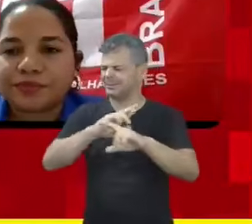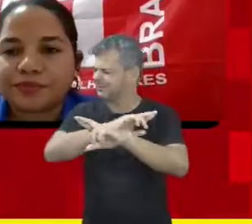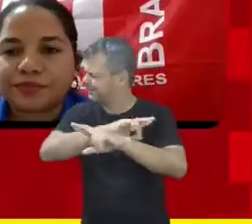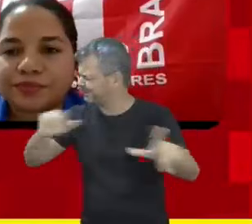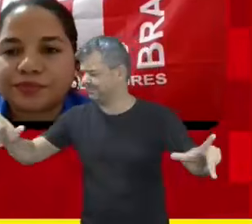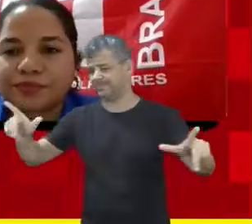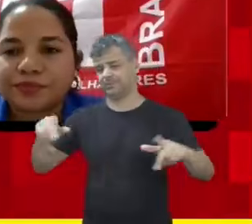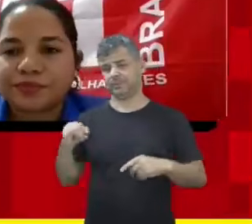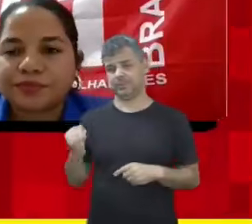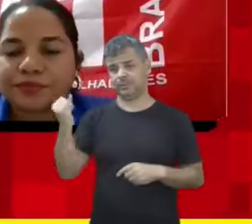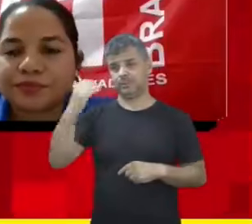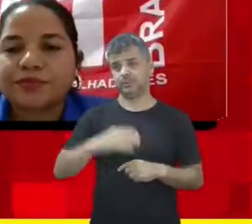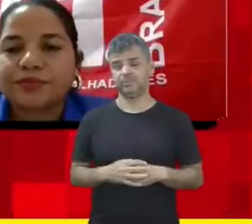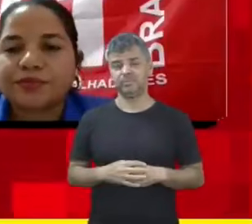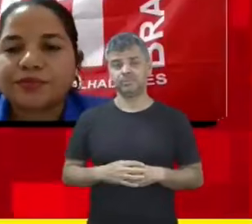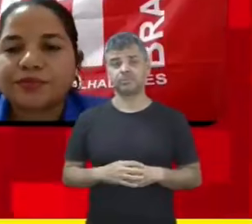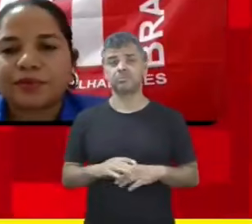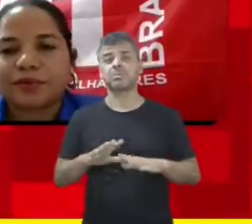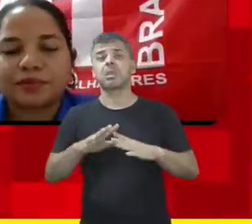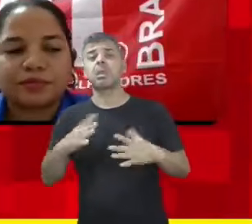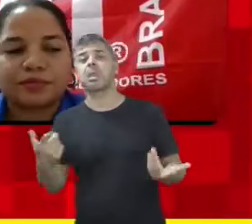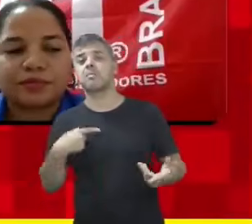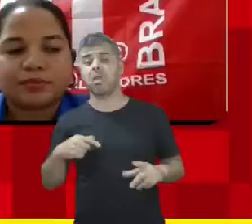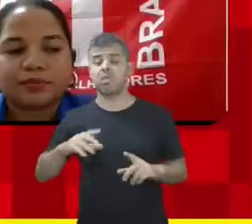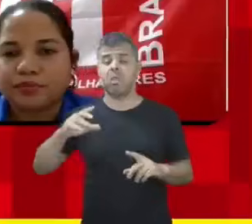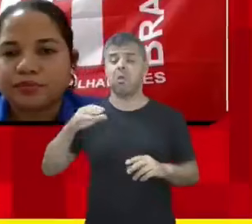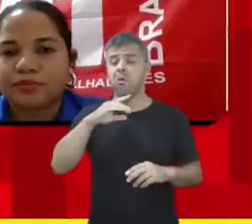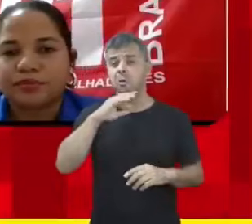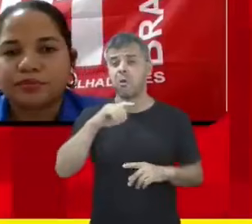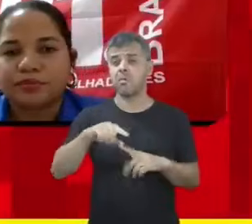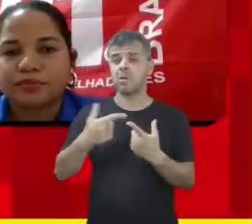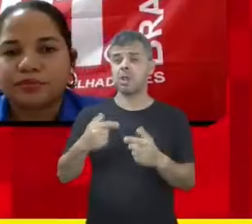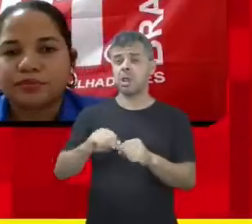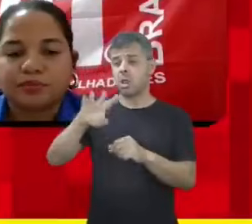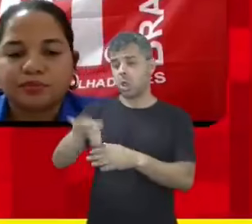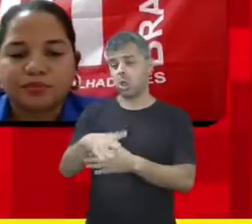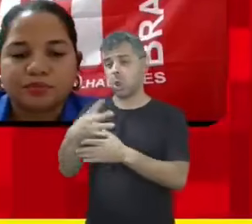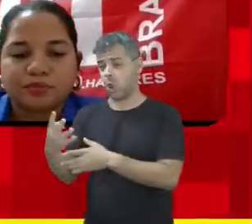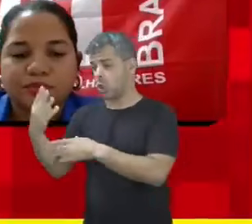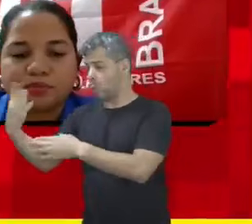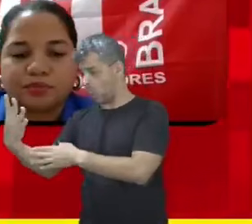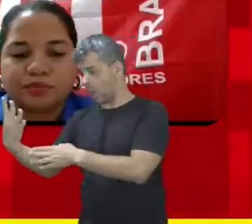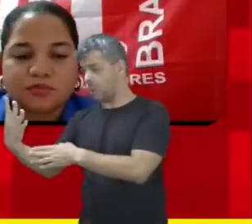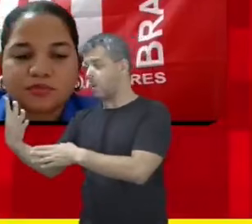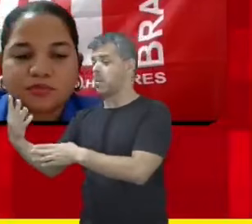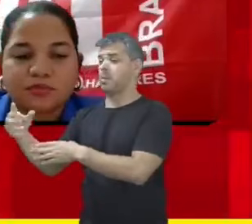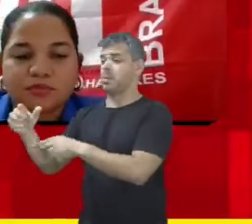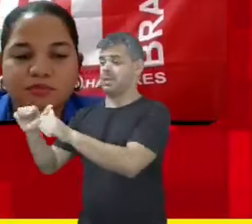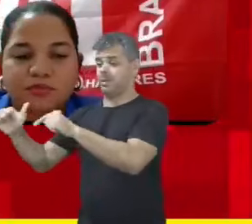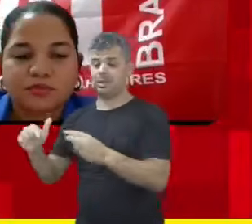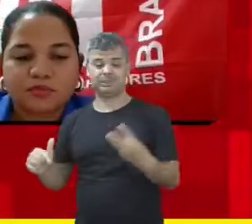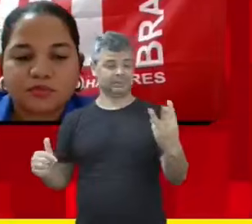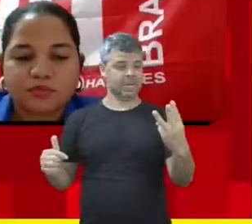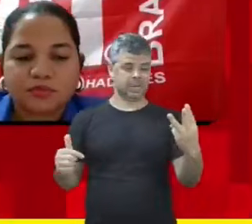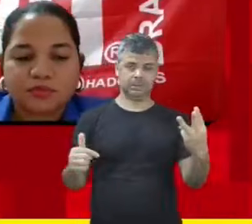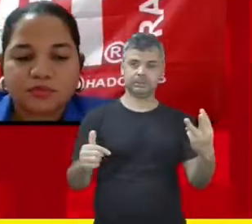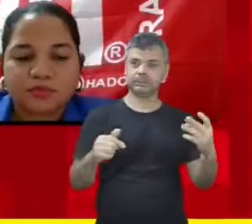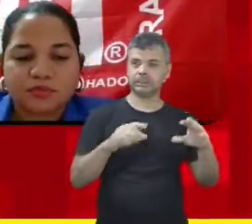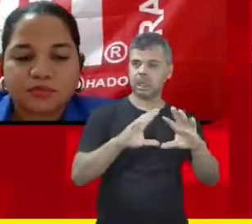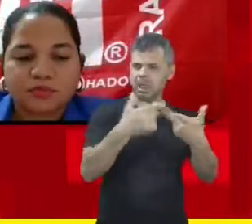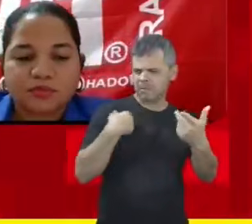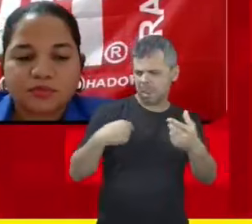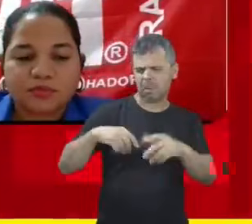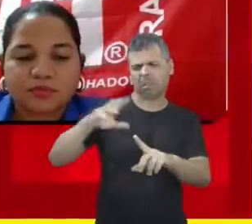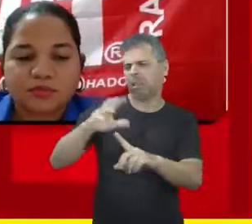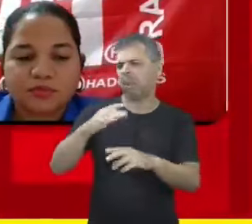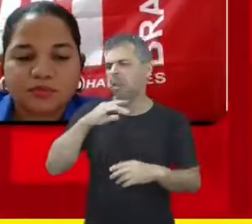diferença. E aquela coisa, né, Nádia? Ai, mas vai prejudicar, se a gente colocar uma escala 4x3, vai prejudicar o comércio, vai prejudicar o não sei o